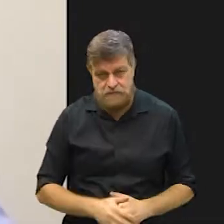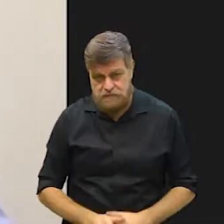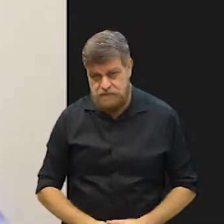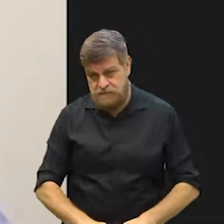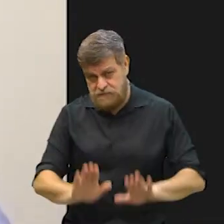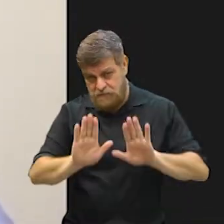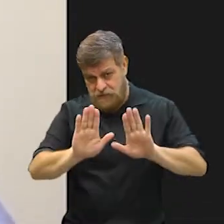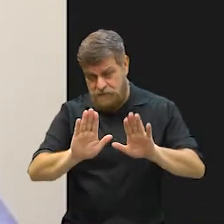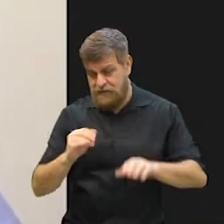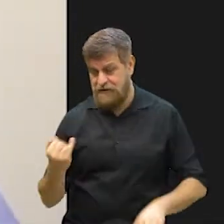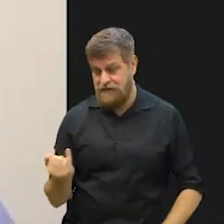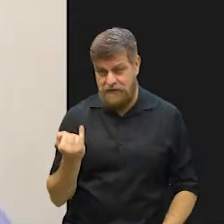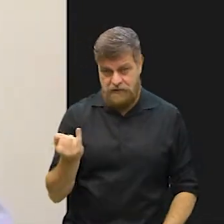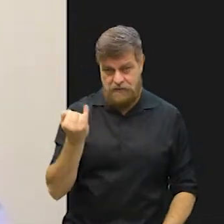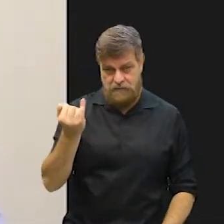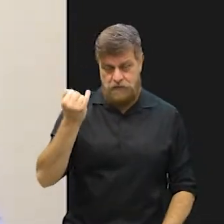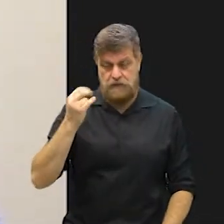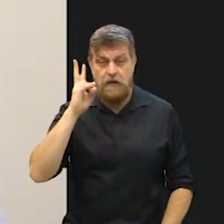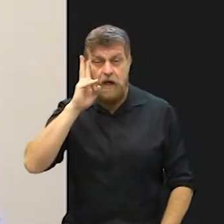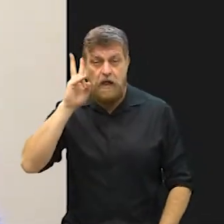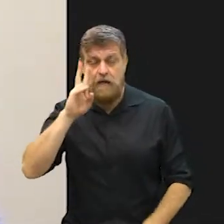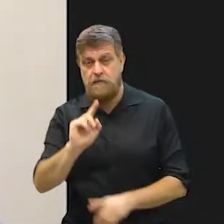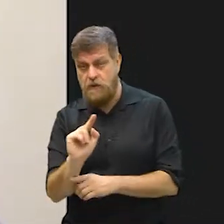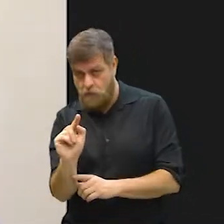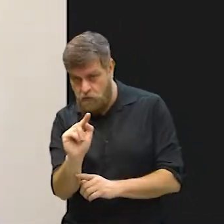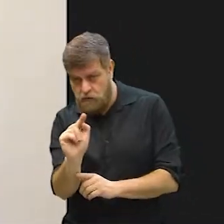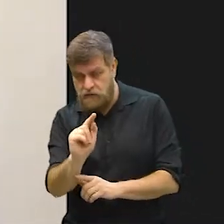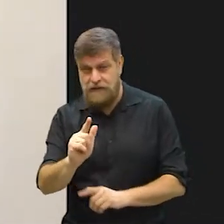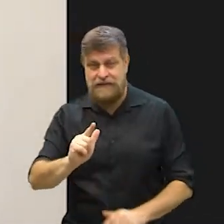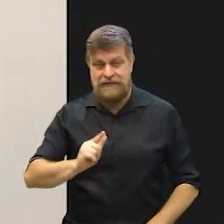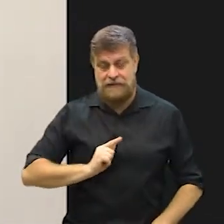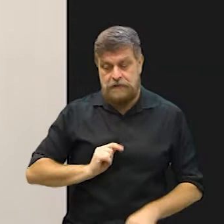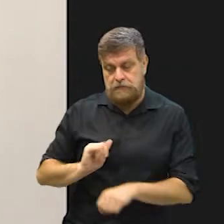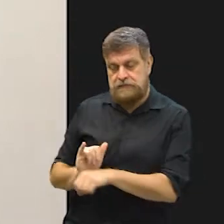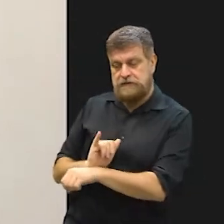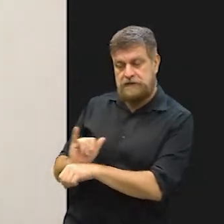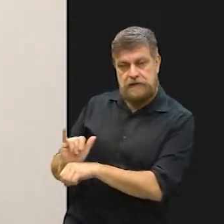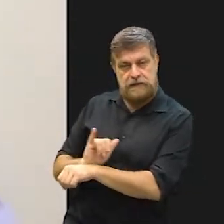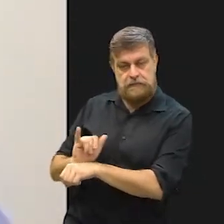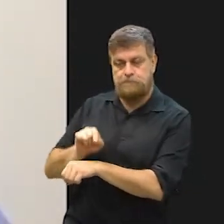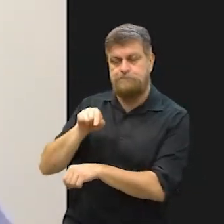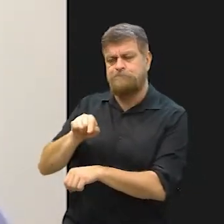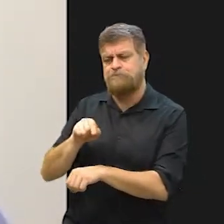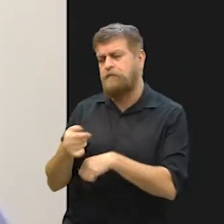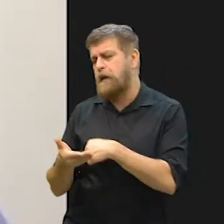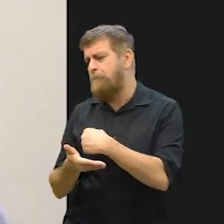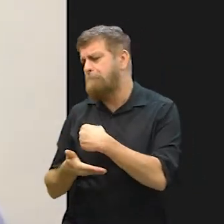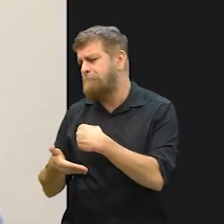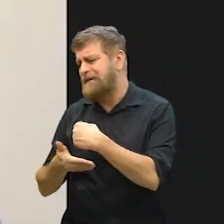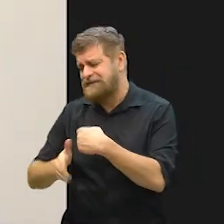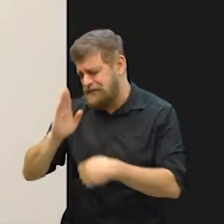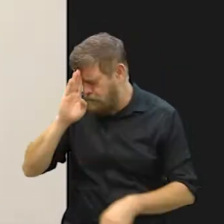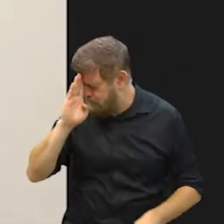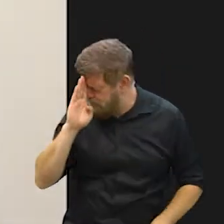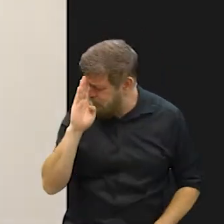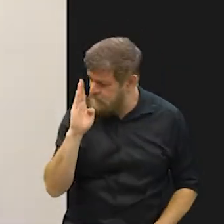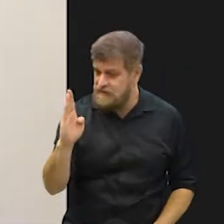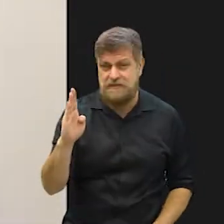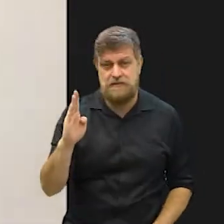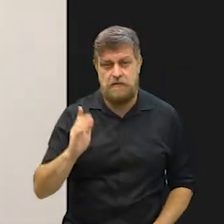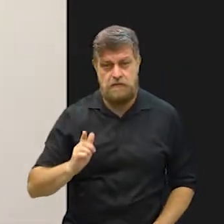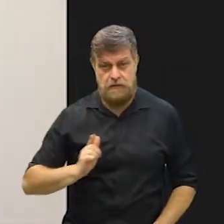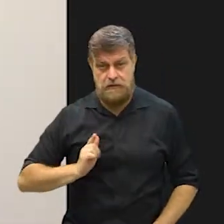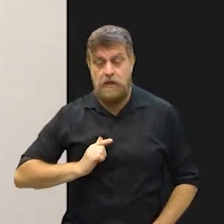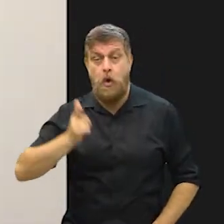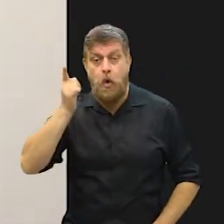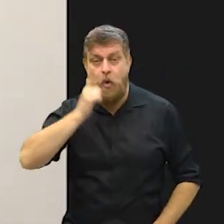gente lembrar, tá, que existe uma medida que é fundamental e que